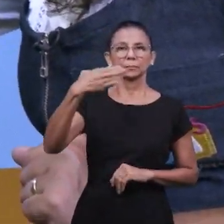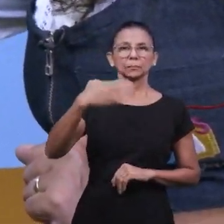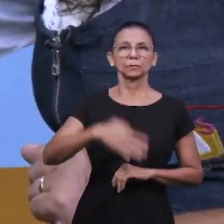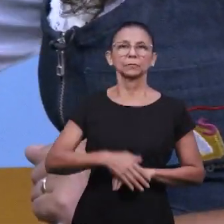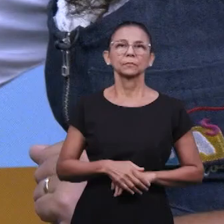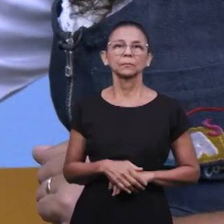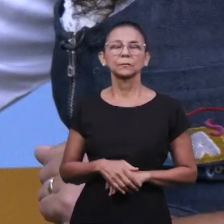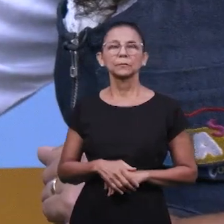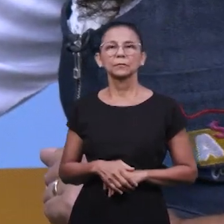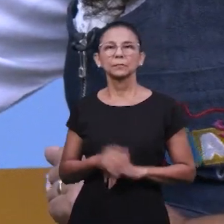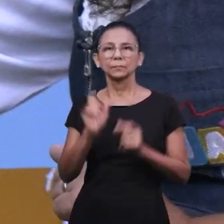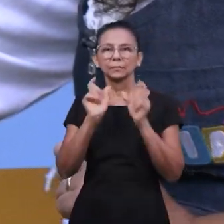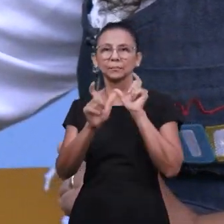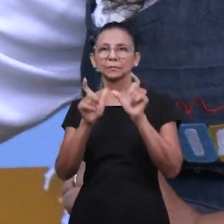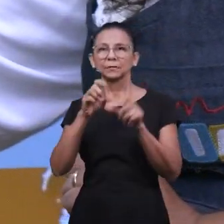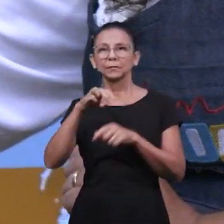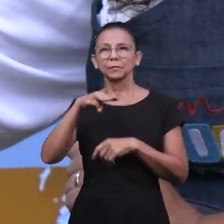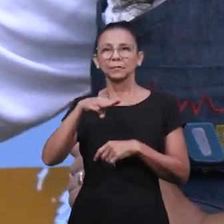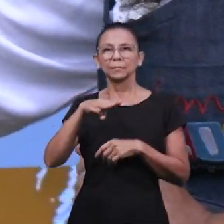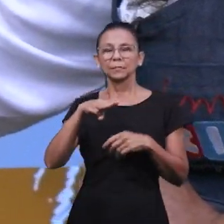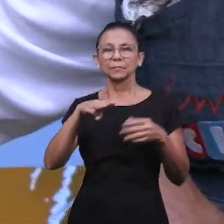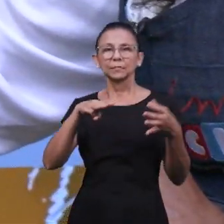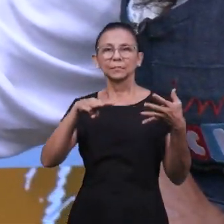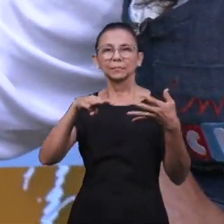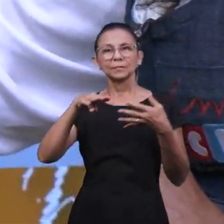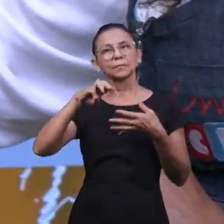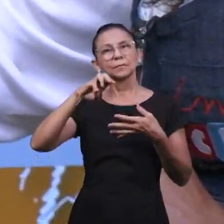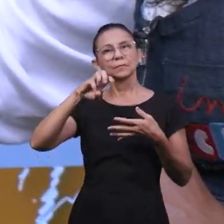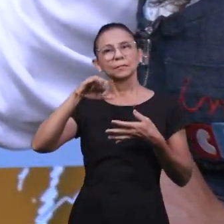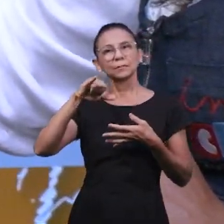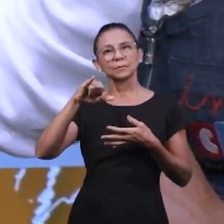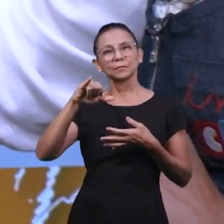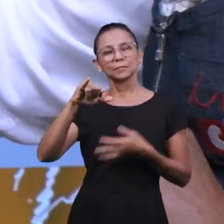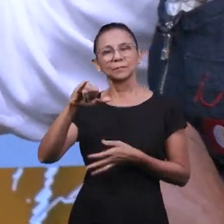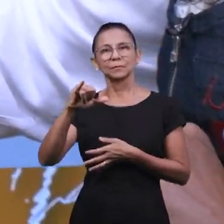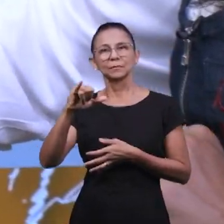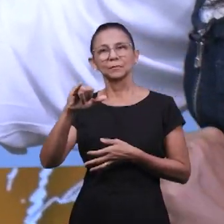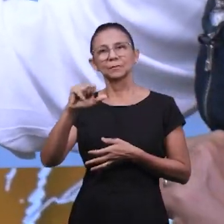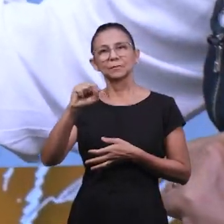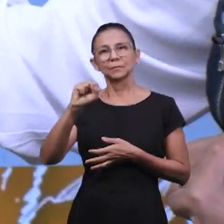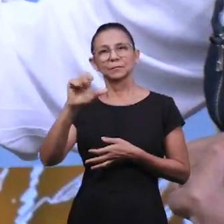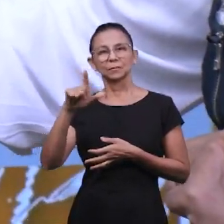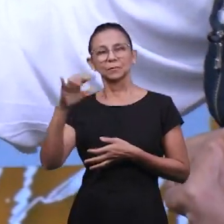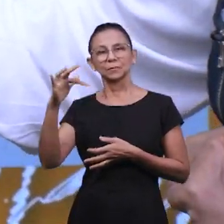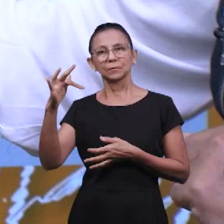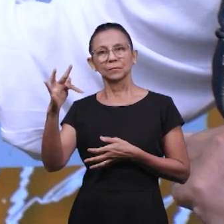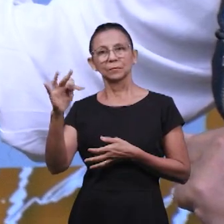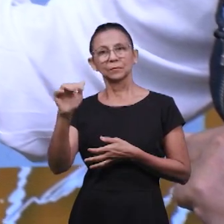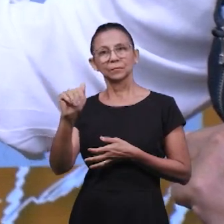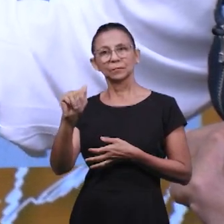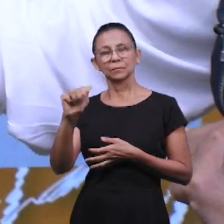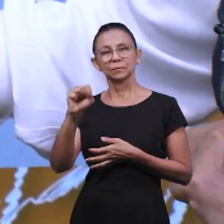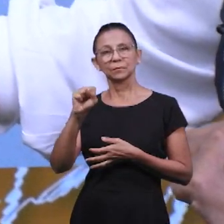4. Mi, Fá, Sol, Fá, Si,